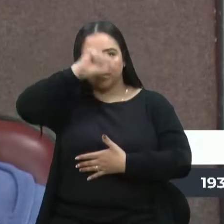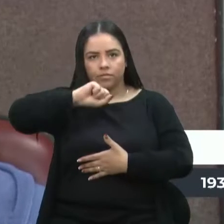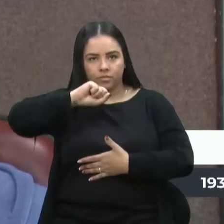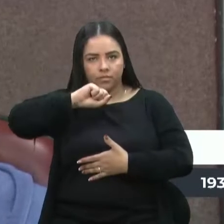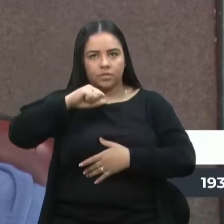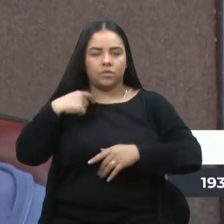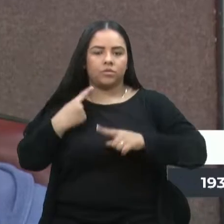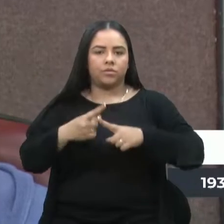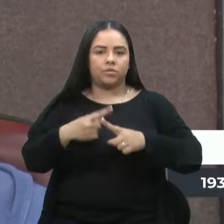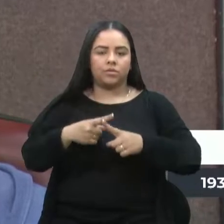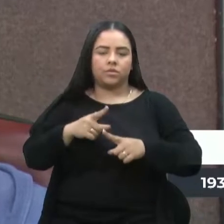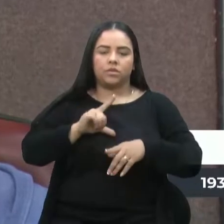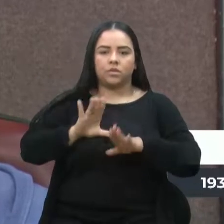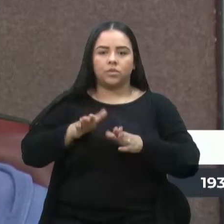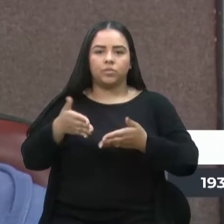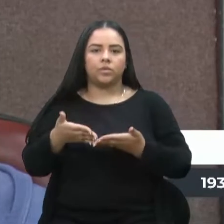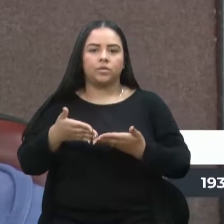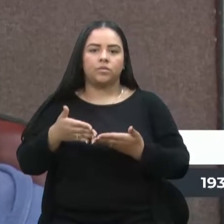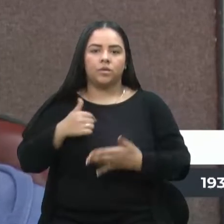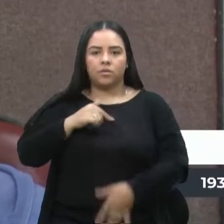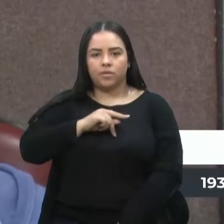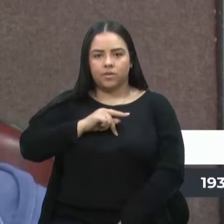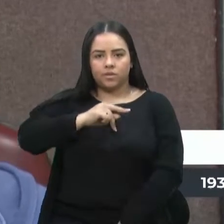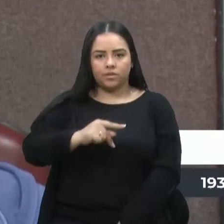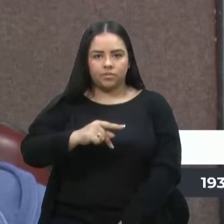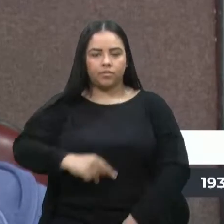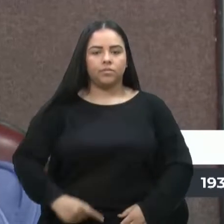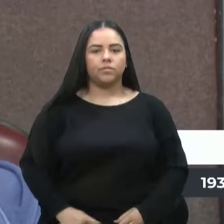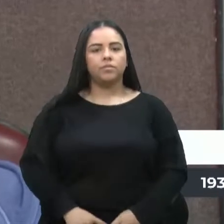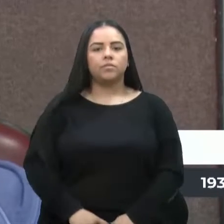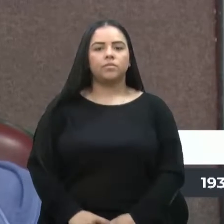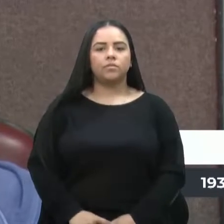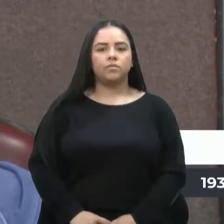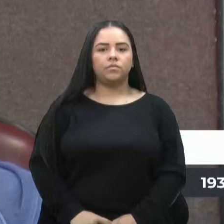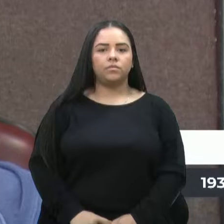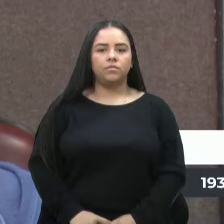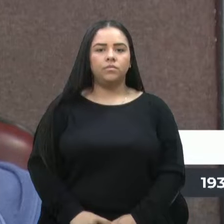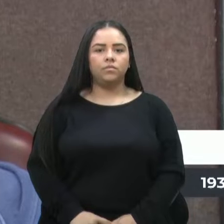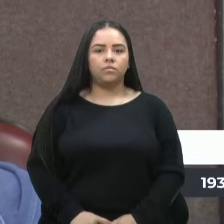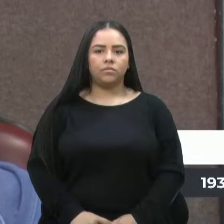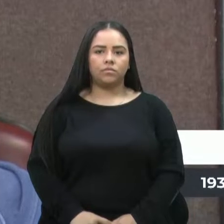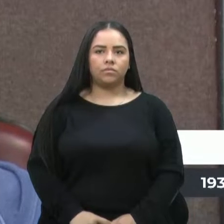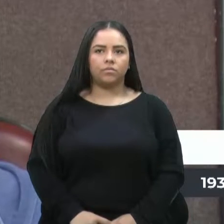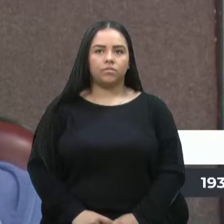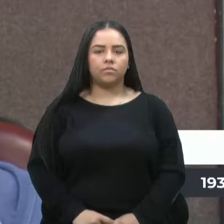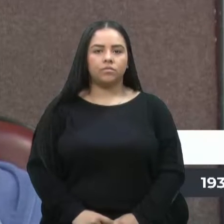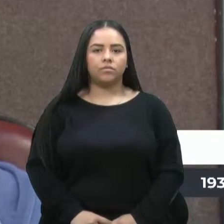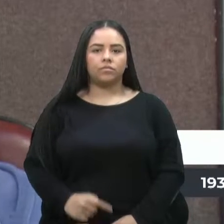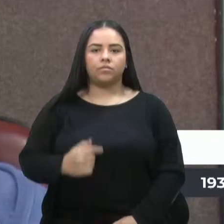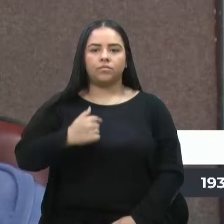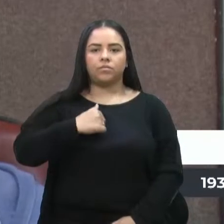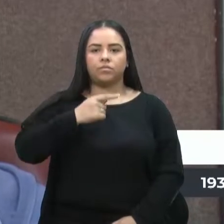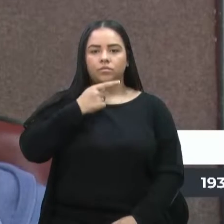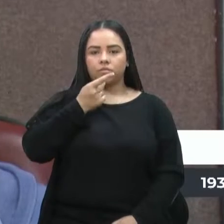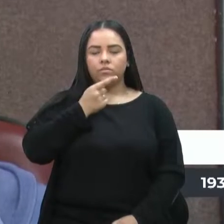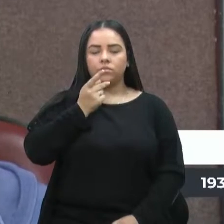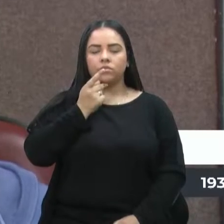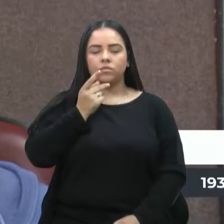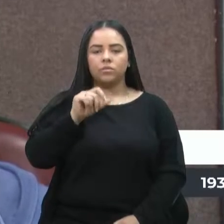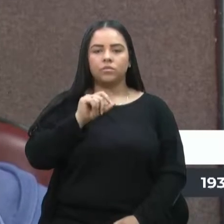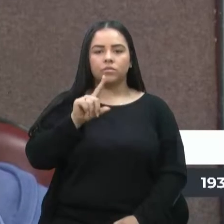foi através da comissão presidida por mim bom e que na ocasião destaquei a importância